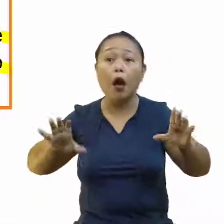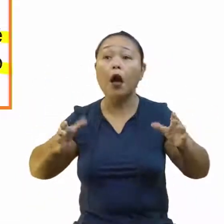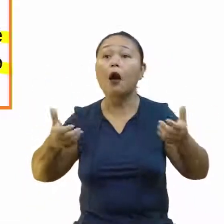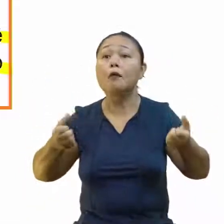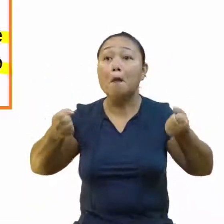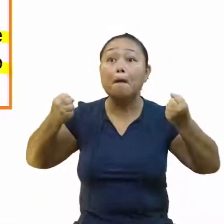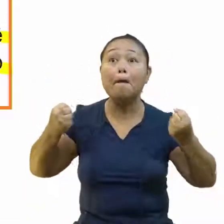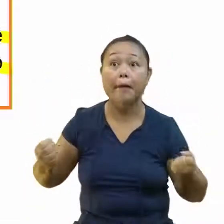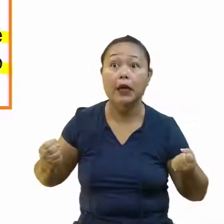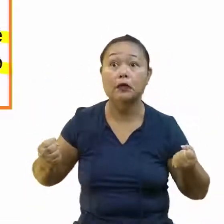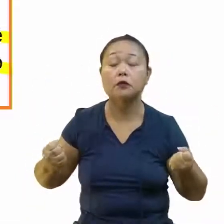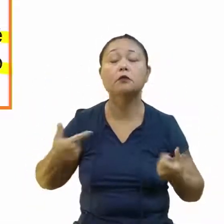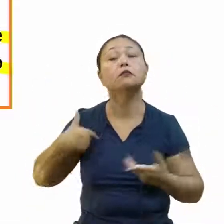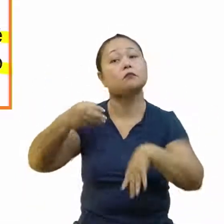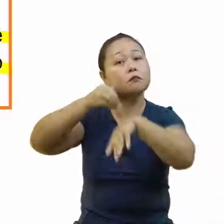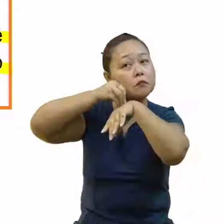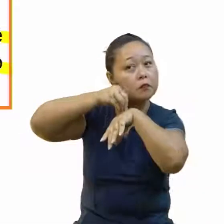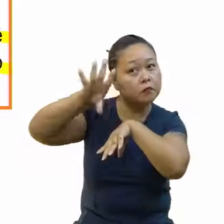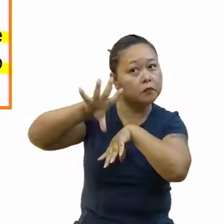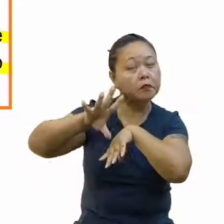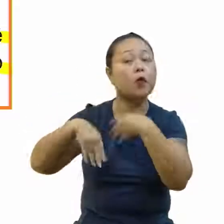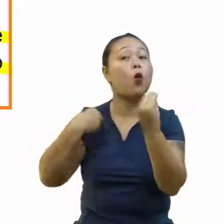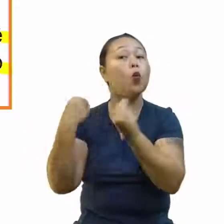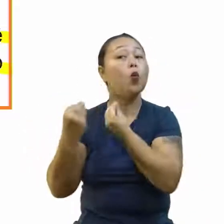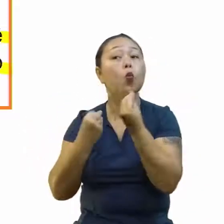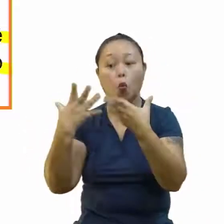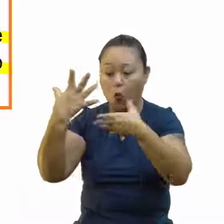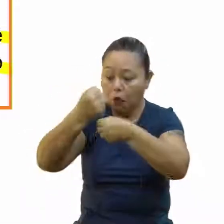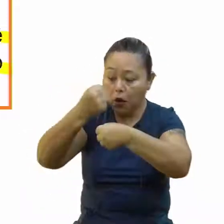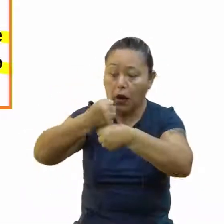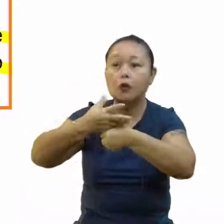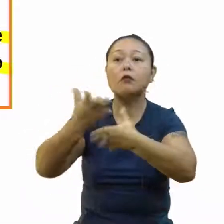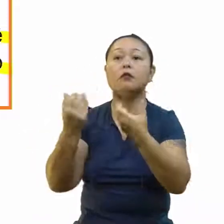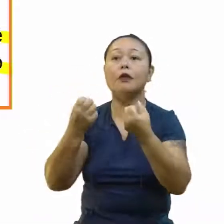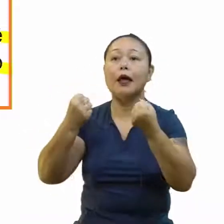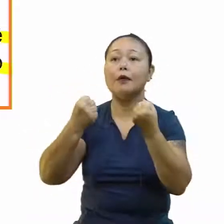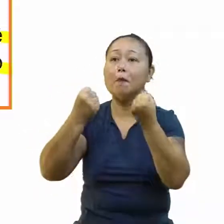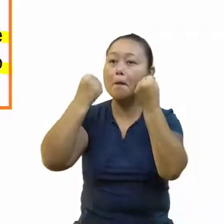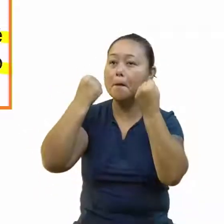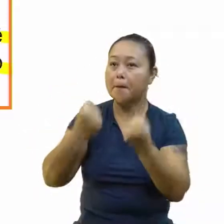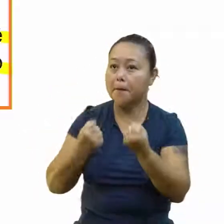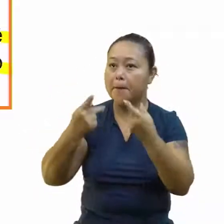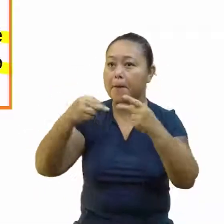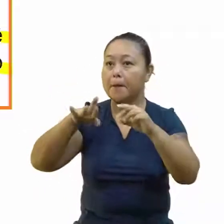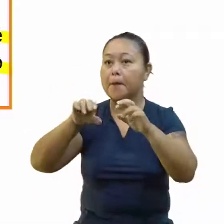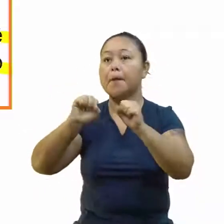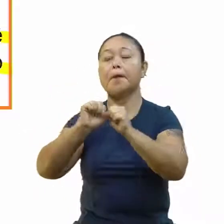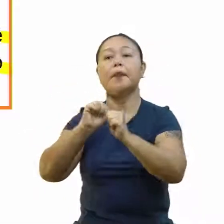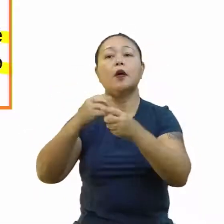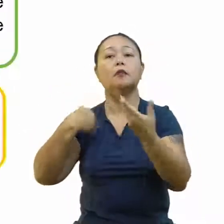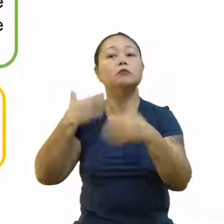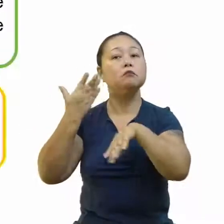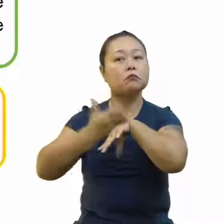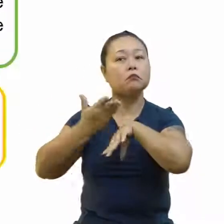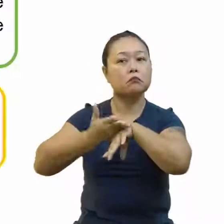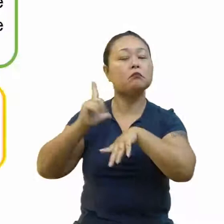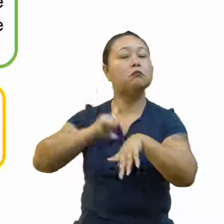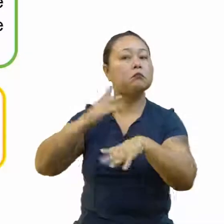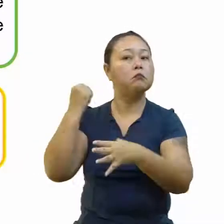vou dar a dica para vocês hoje de como calcular essa carga e para que você possa treinar aí com segurança. Então, vamos